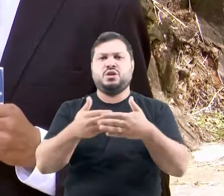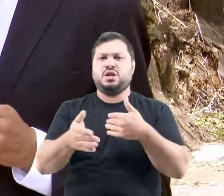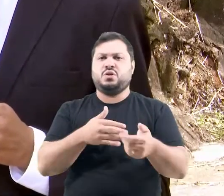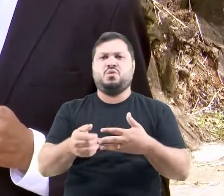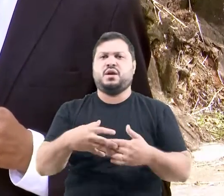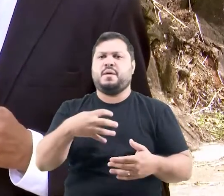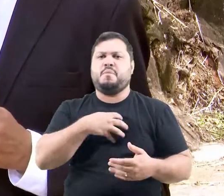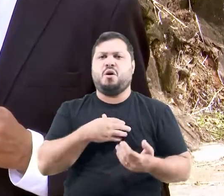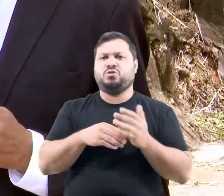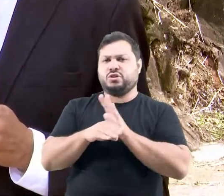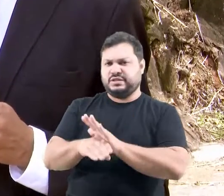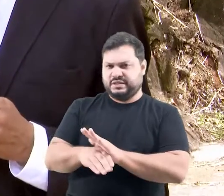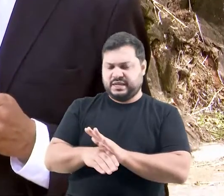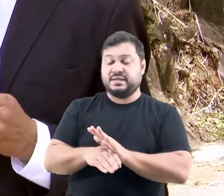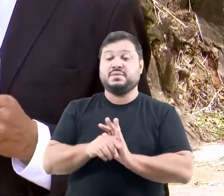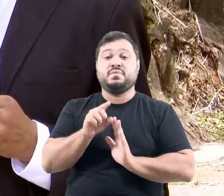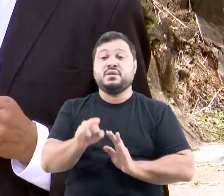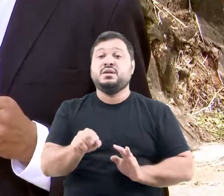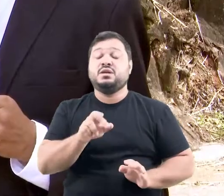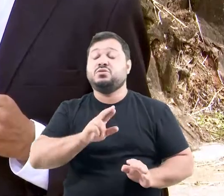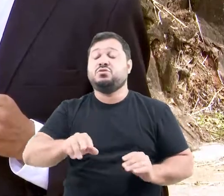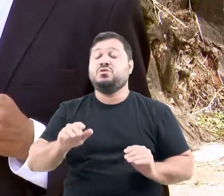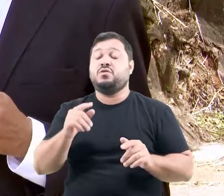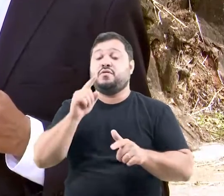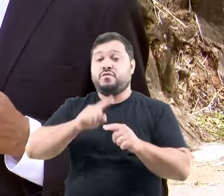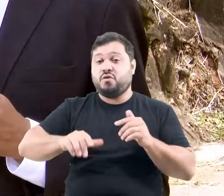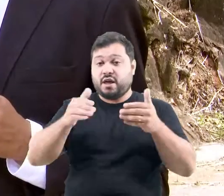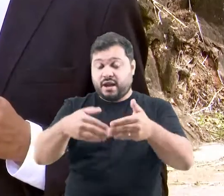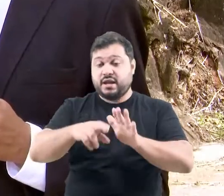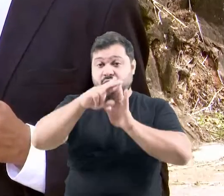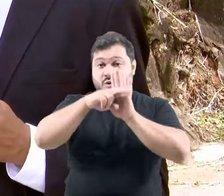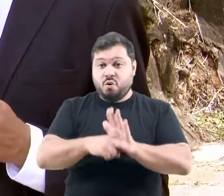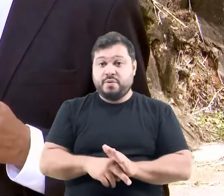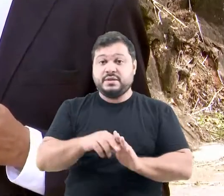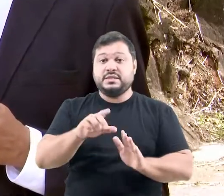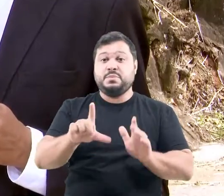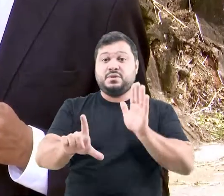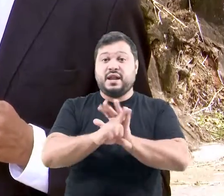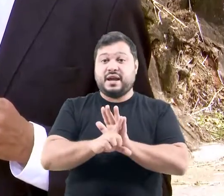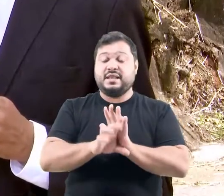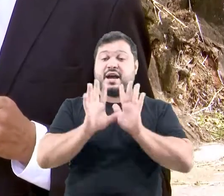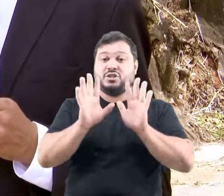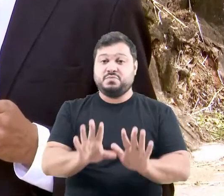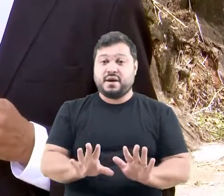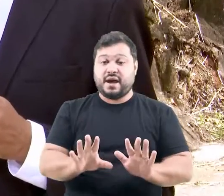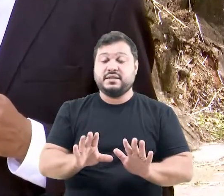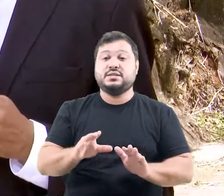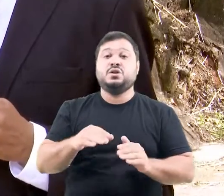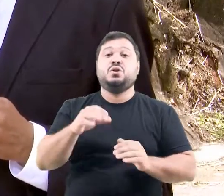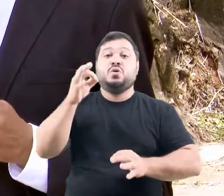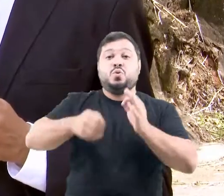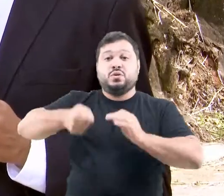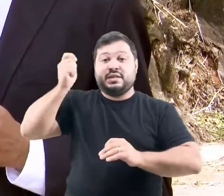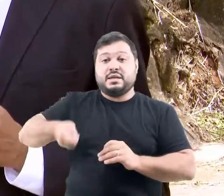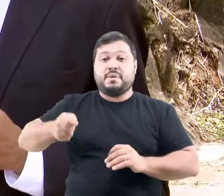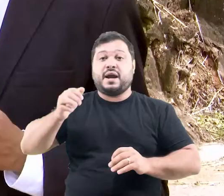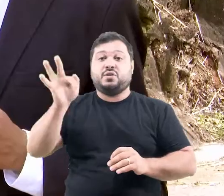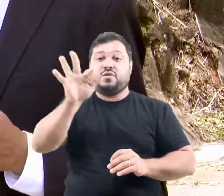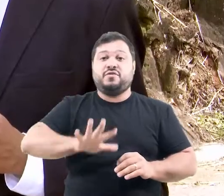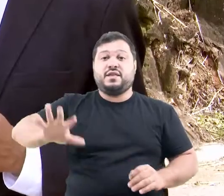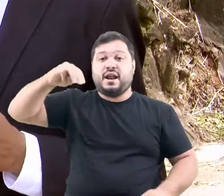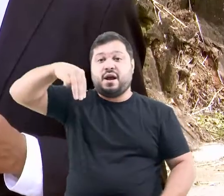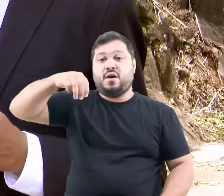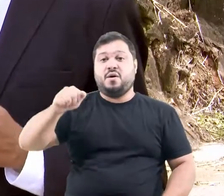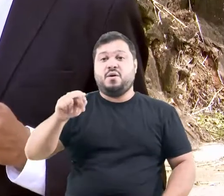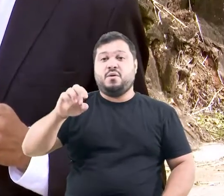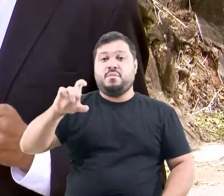qualquer modalidade de assistência e que isso não violaria o princípio da legalidade. Porém, o desembargador federal